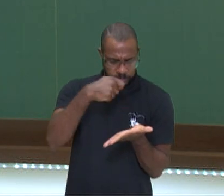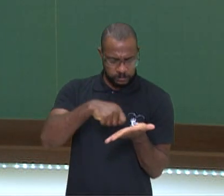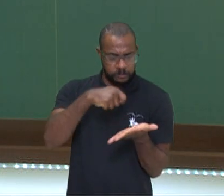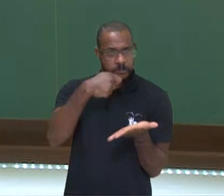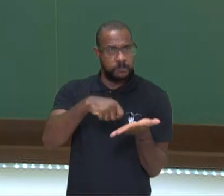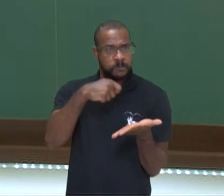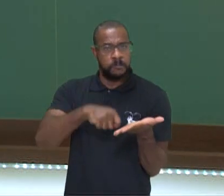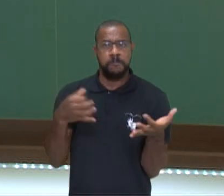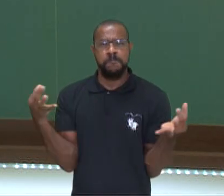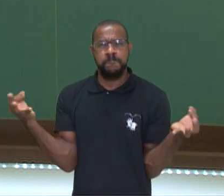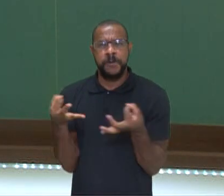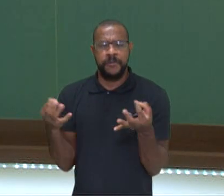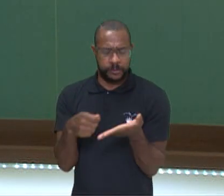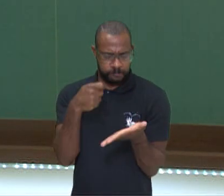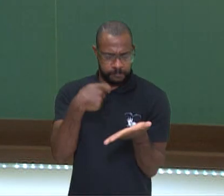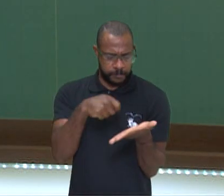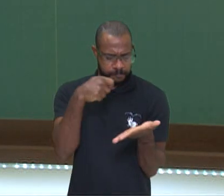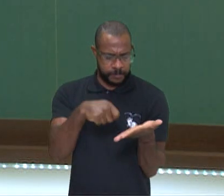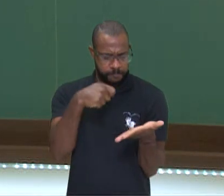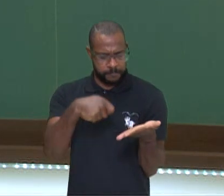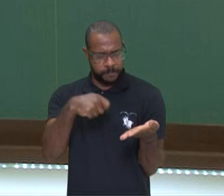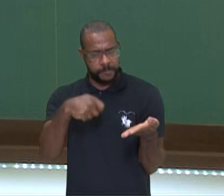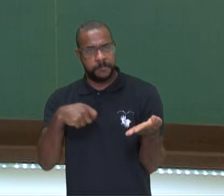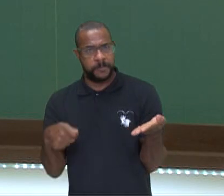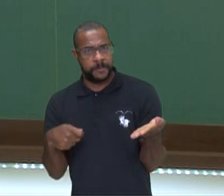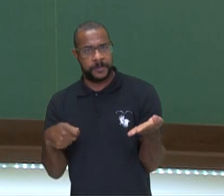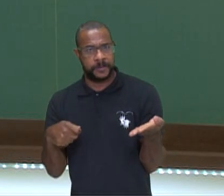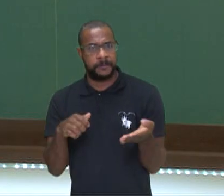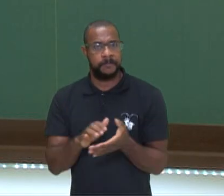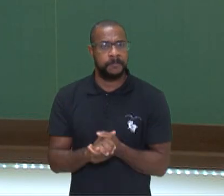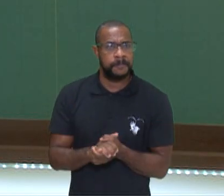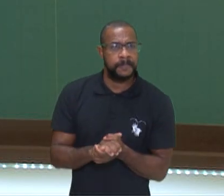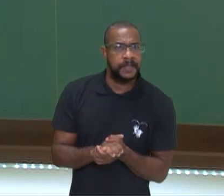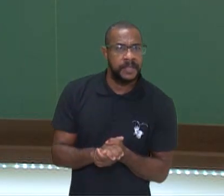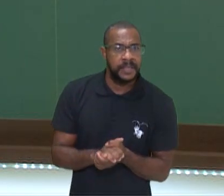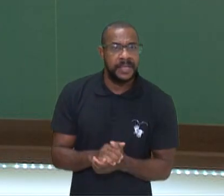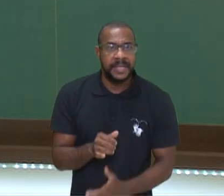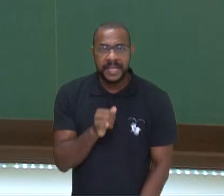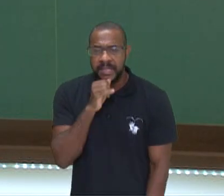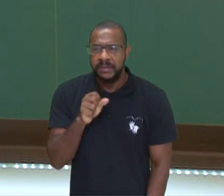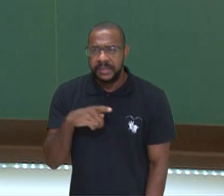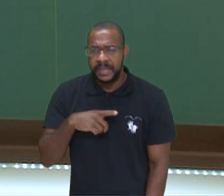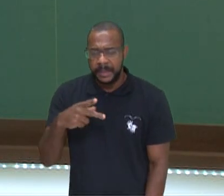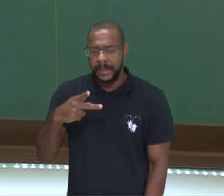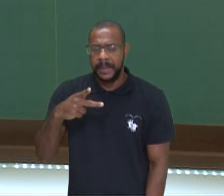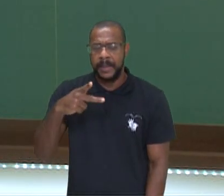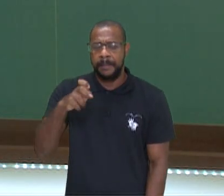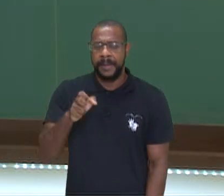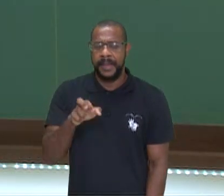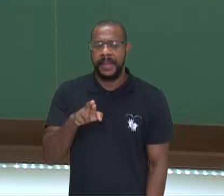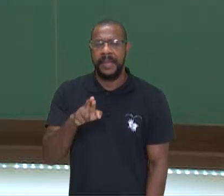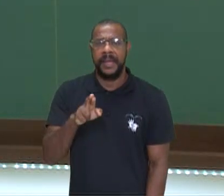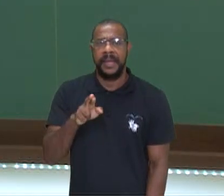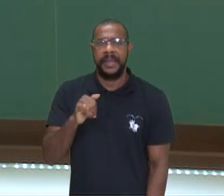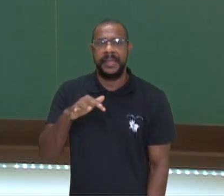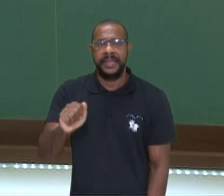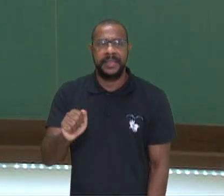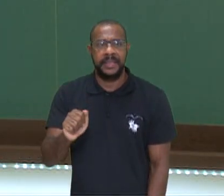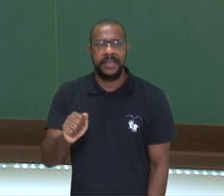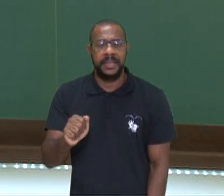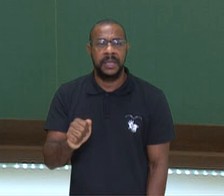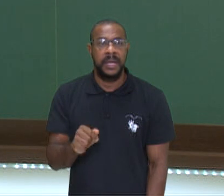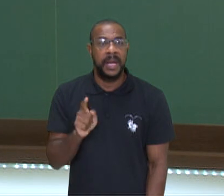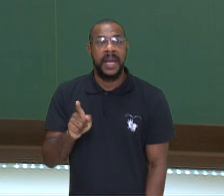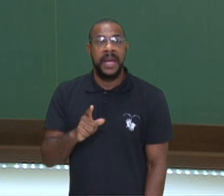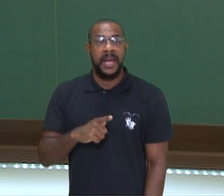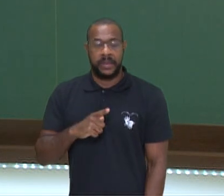correta, perfeita de fazer. Então, quando você diz que uma pessoa tem perícia, ela é um perito naquilo, né? Ela é